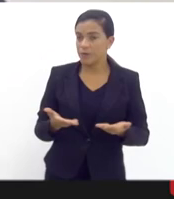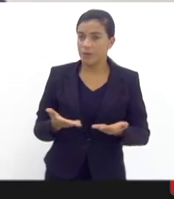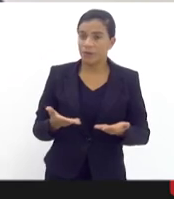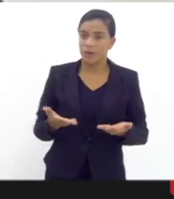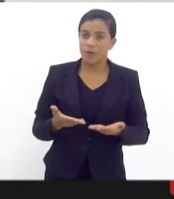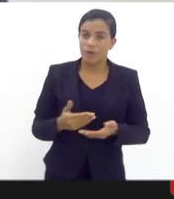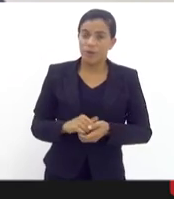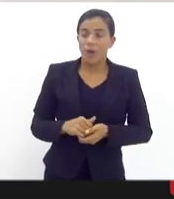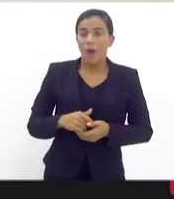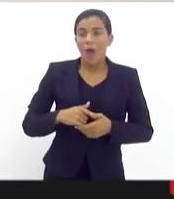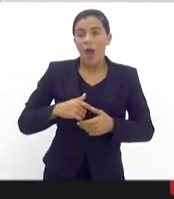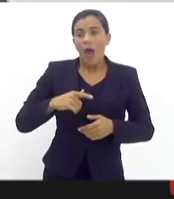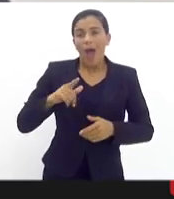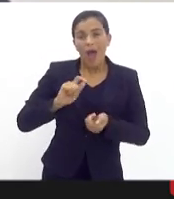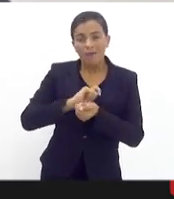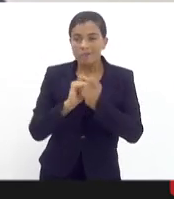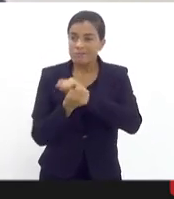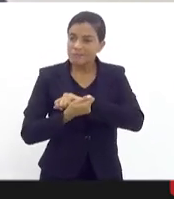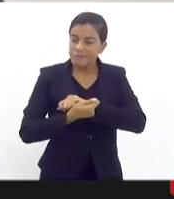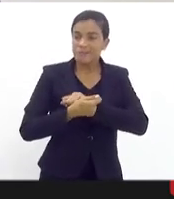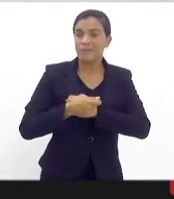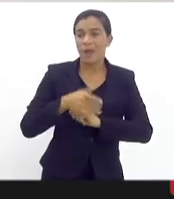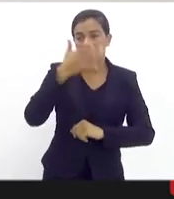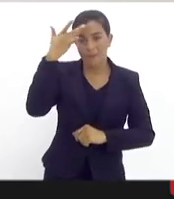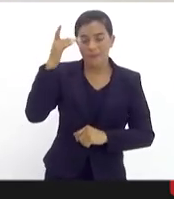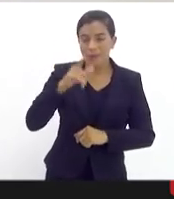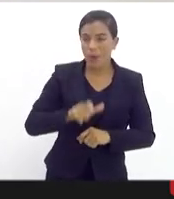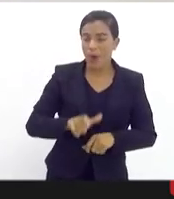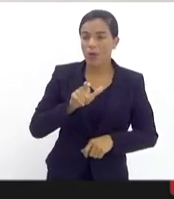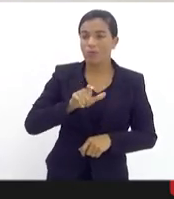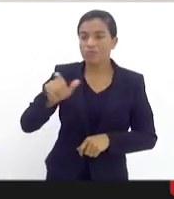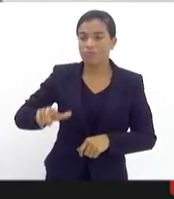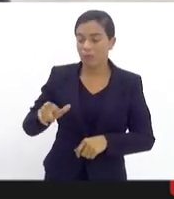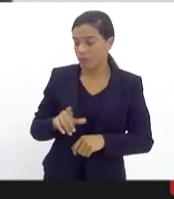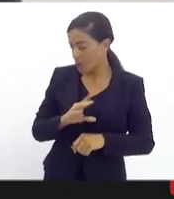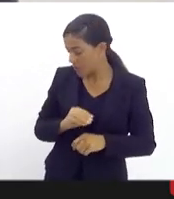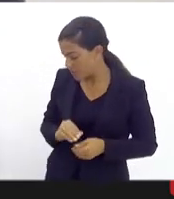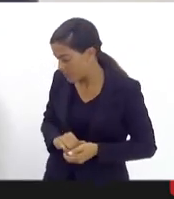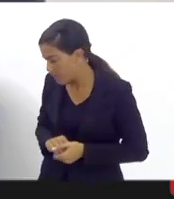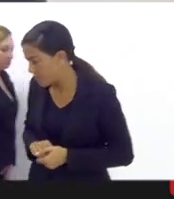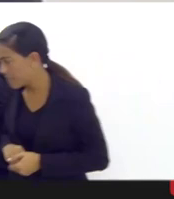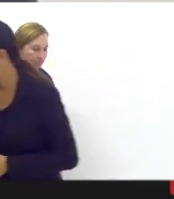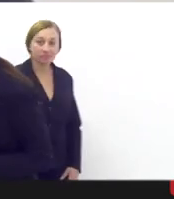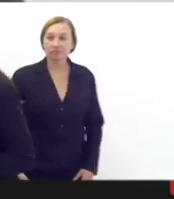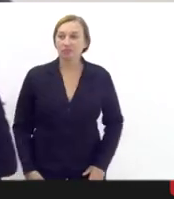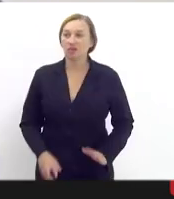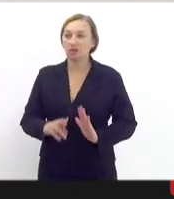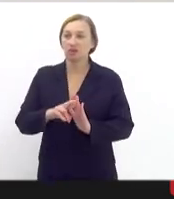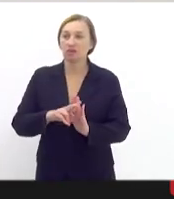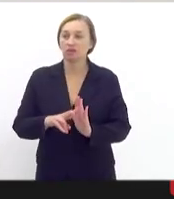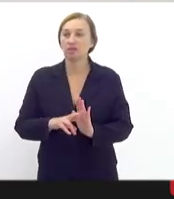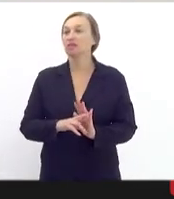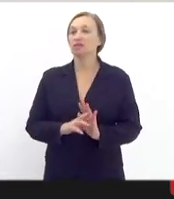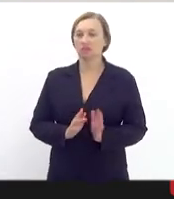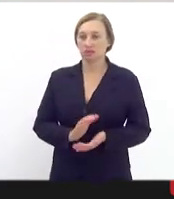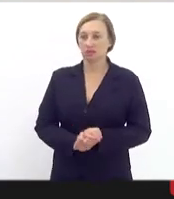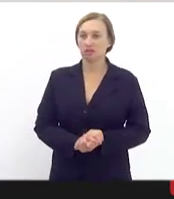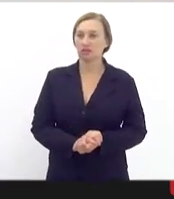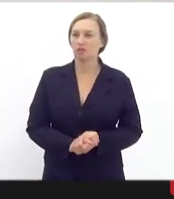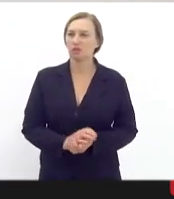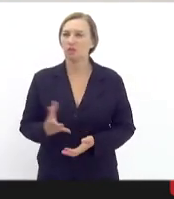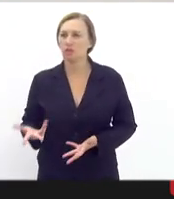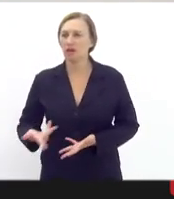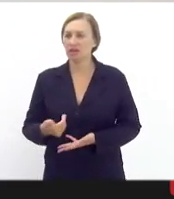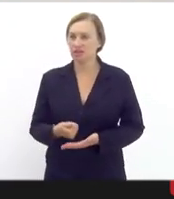com a personalização, a produção do conteúdo, ela tem uma nova dinâmica, que ela cria novas condições